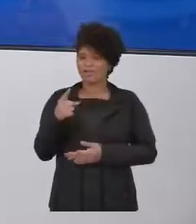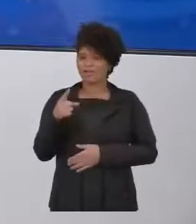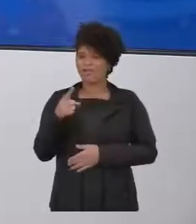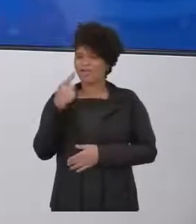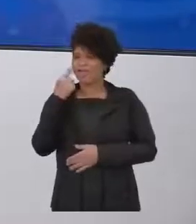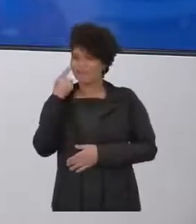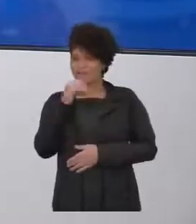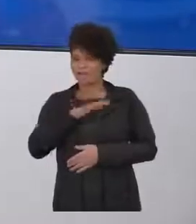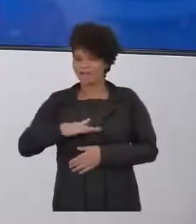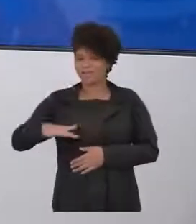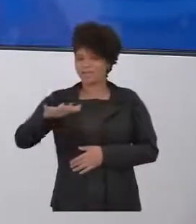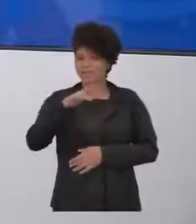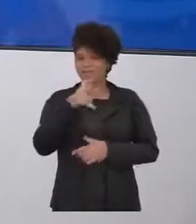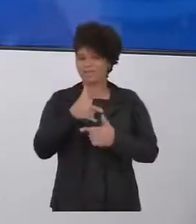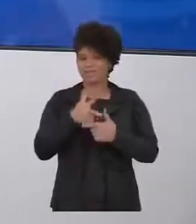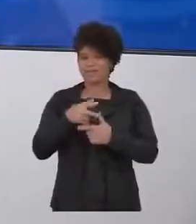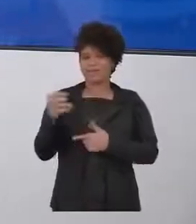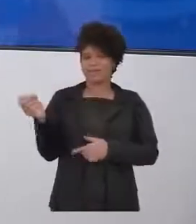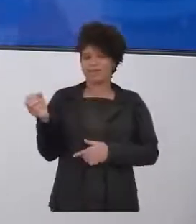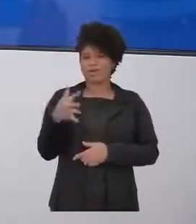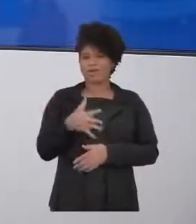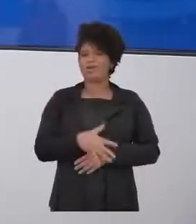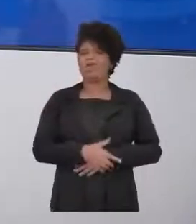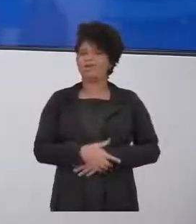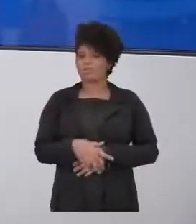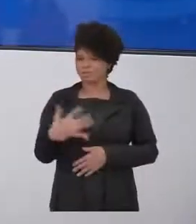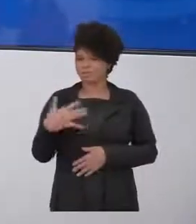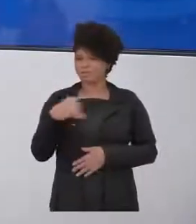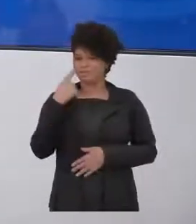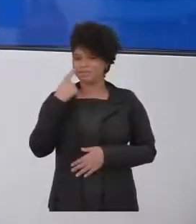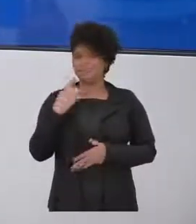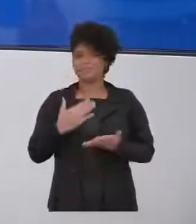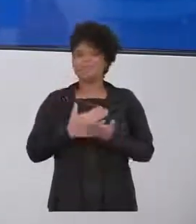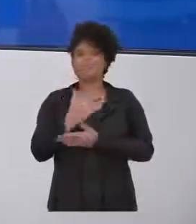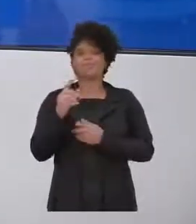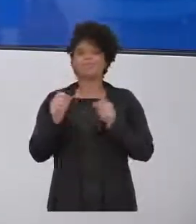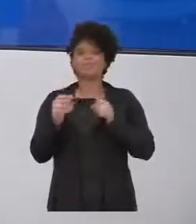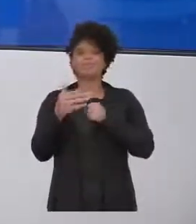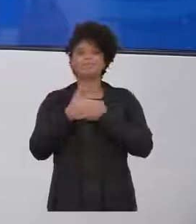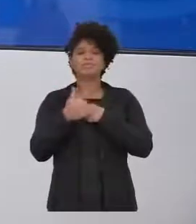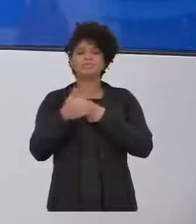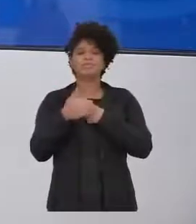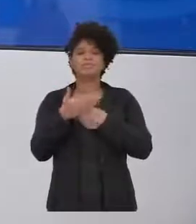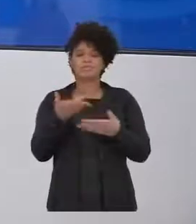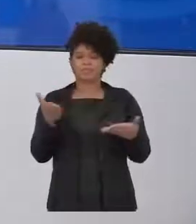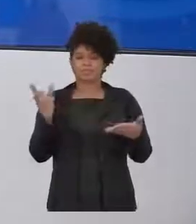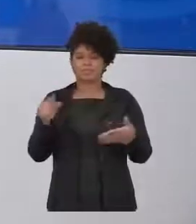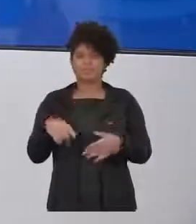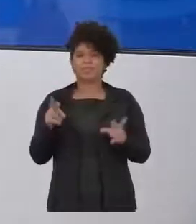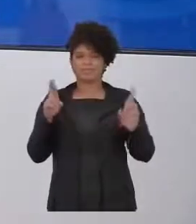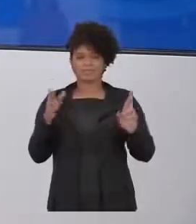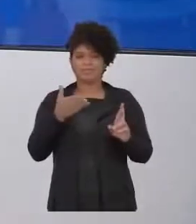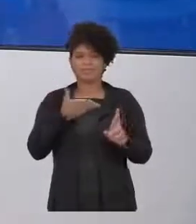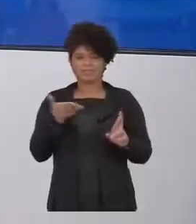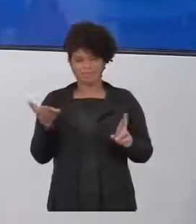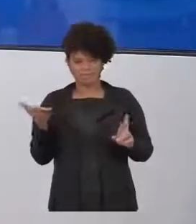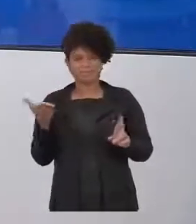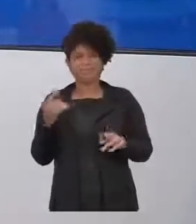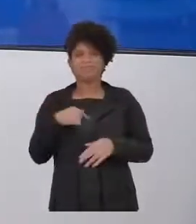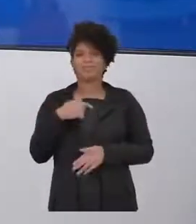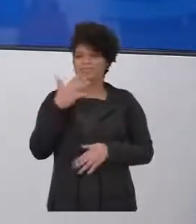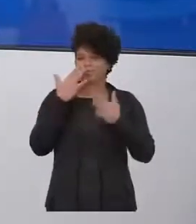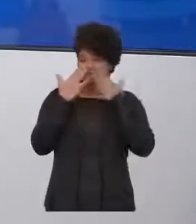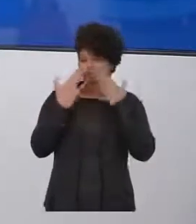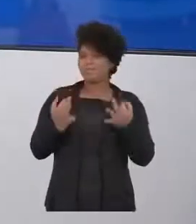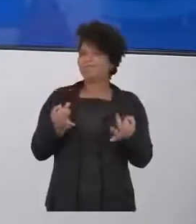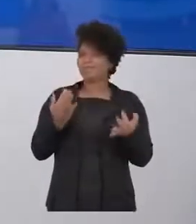novo, terceiro bimestre, tudo começando aí com muito carinho para vocês. Eu espero que vocês estejam aí